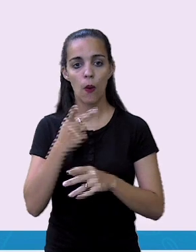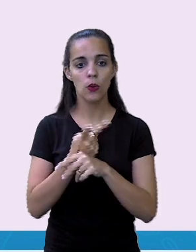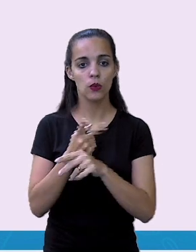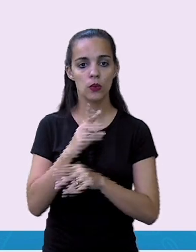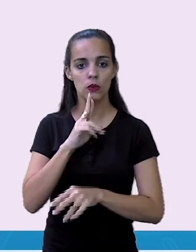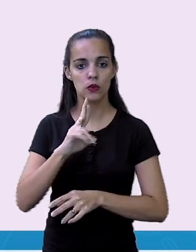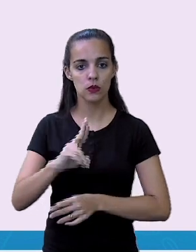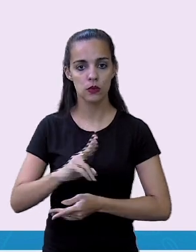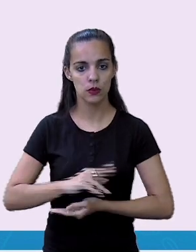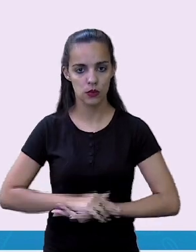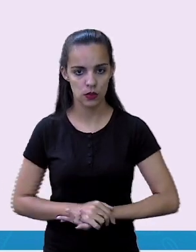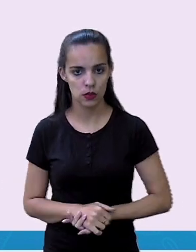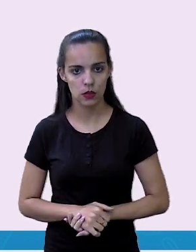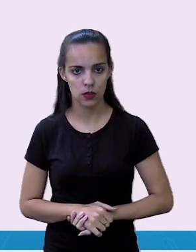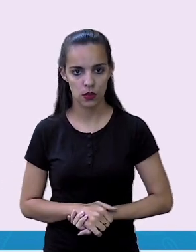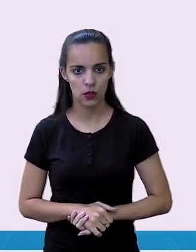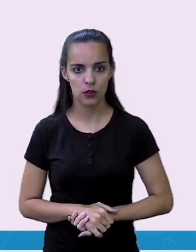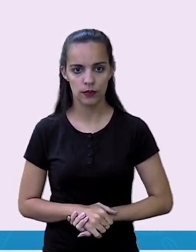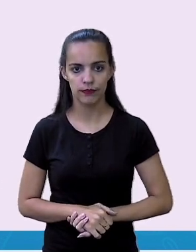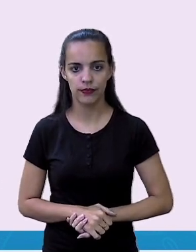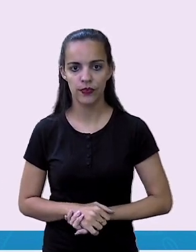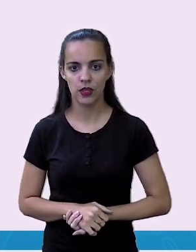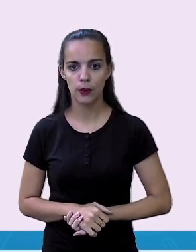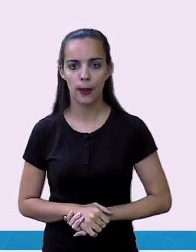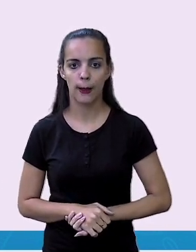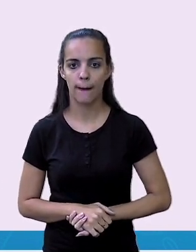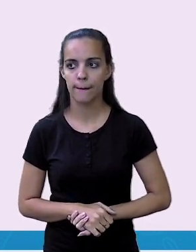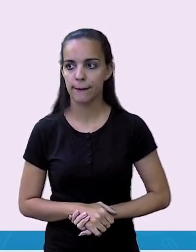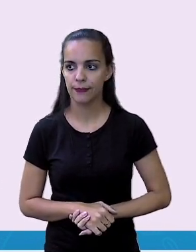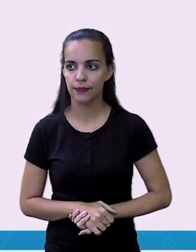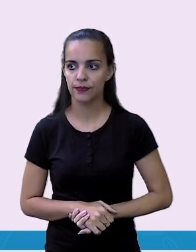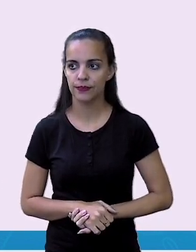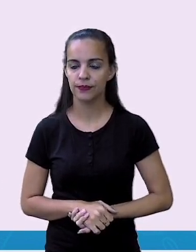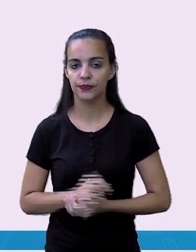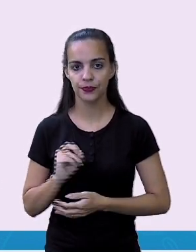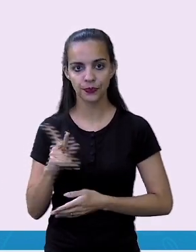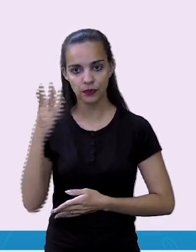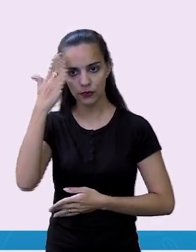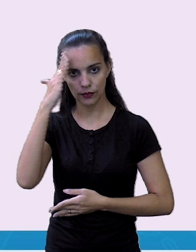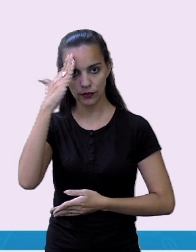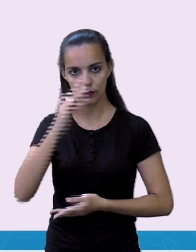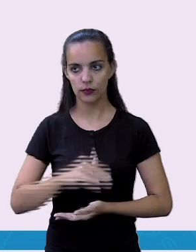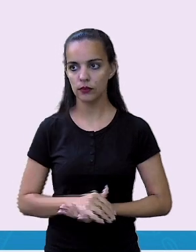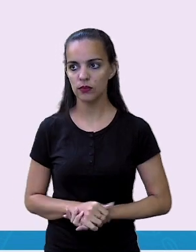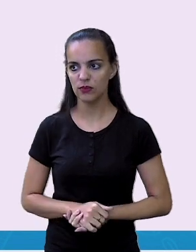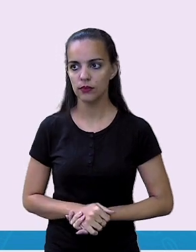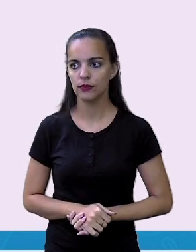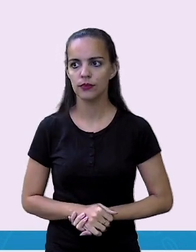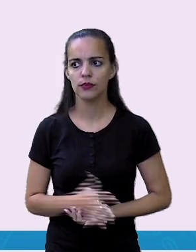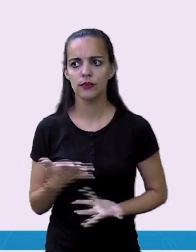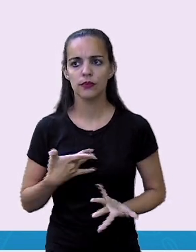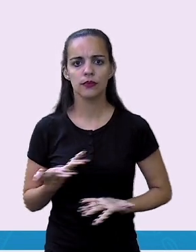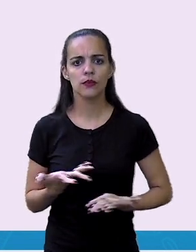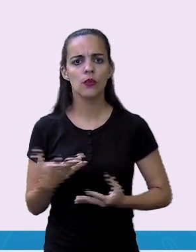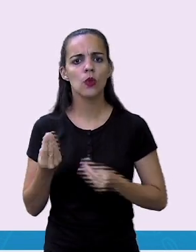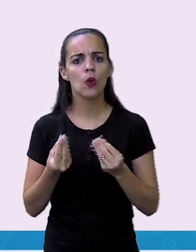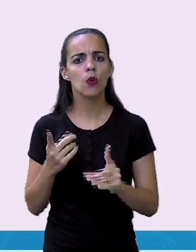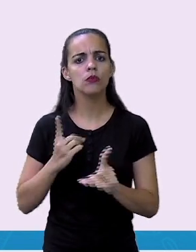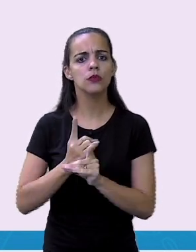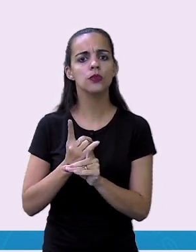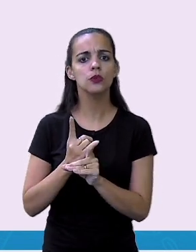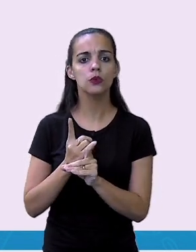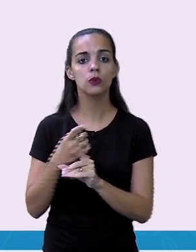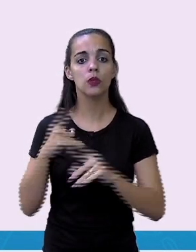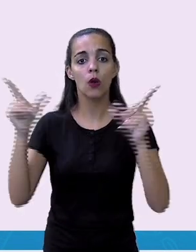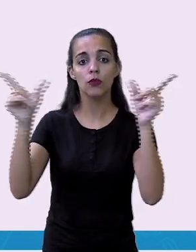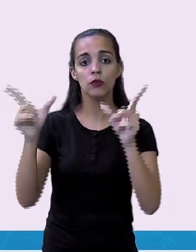dividido por x menos 7. Ok? A razão entre as formas